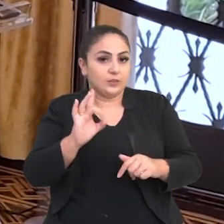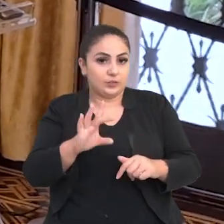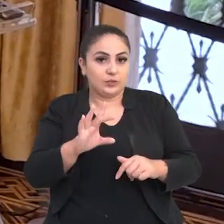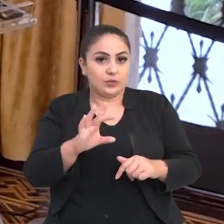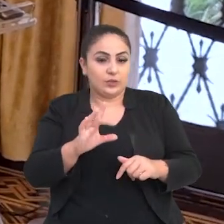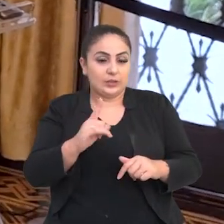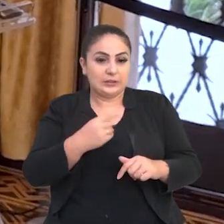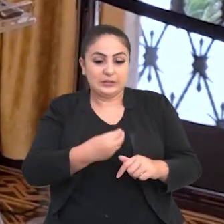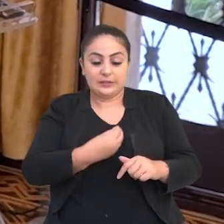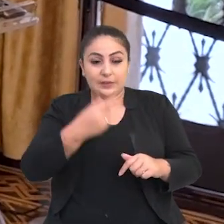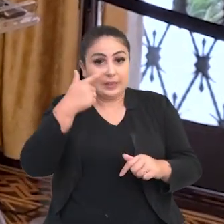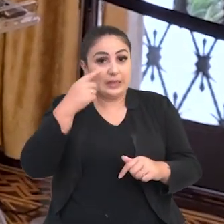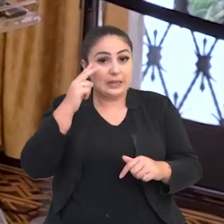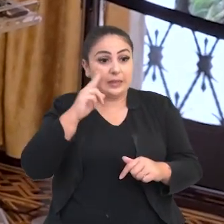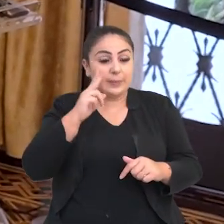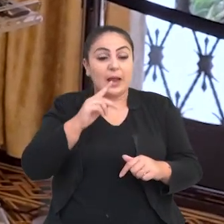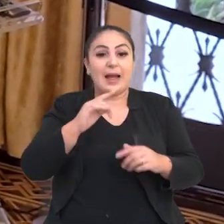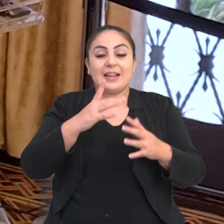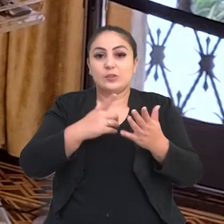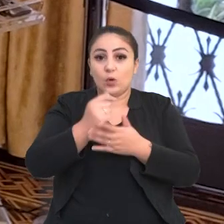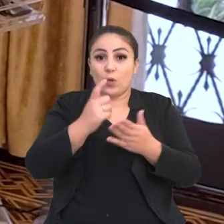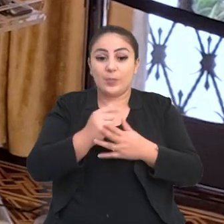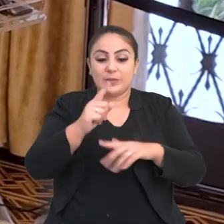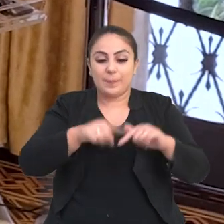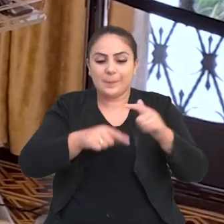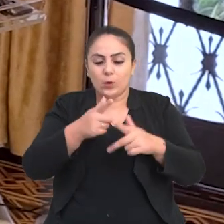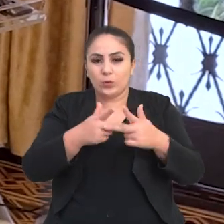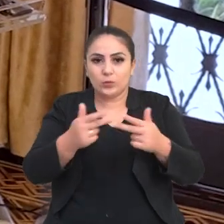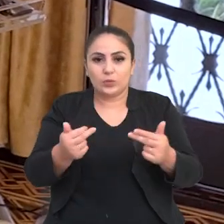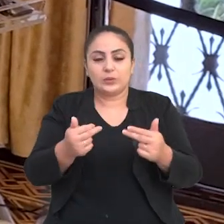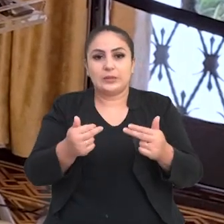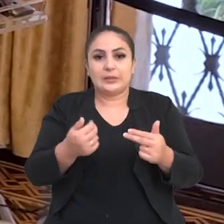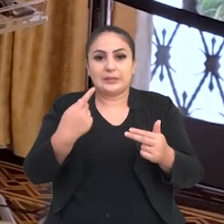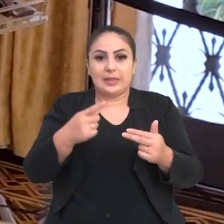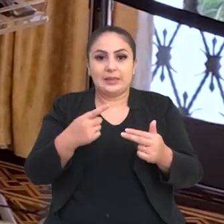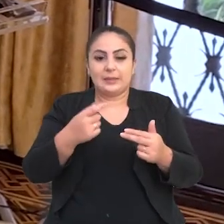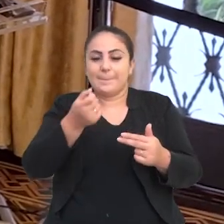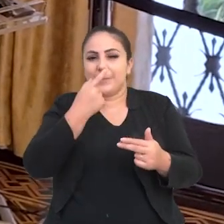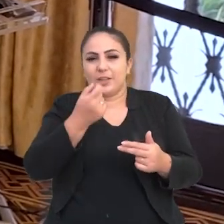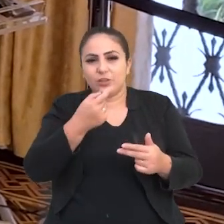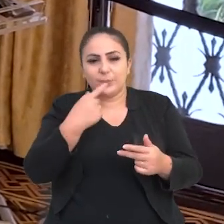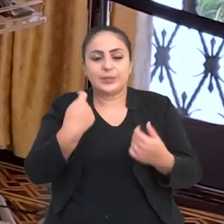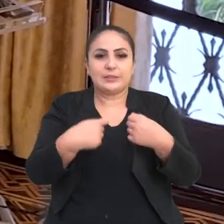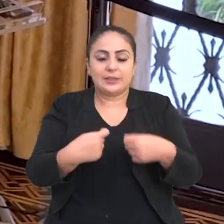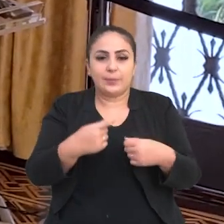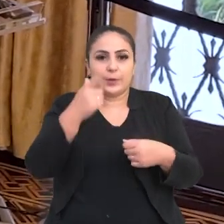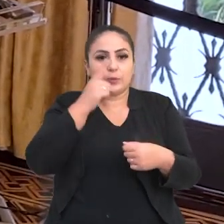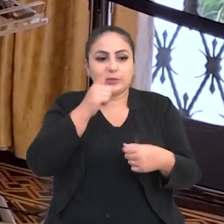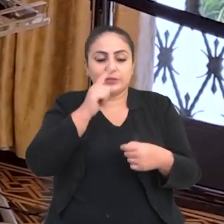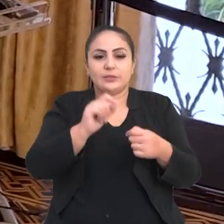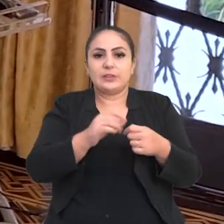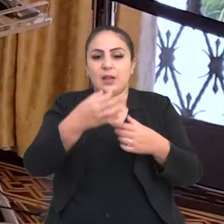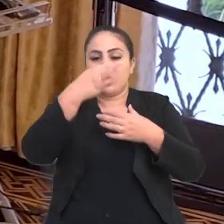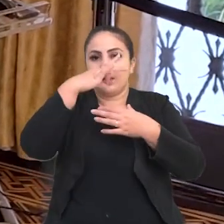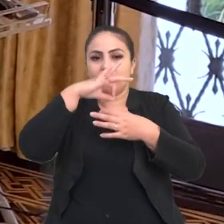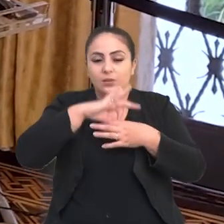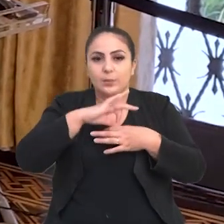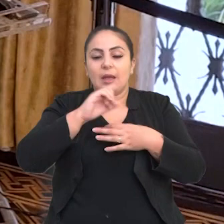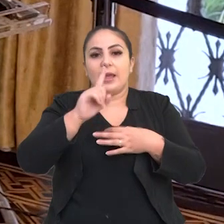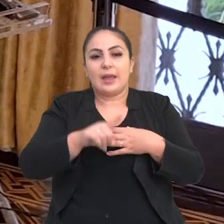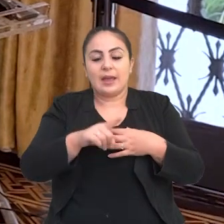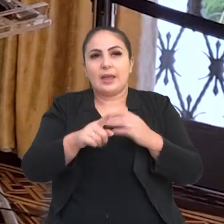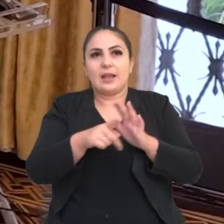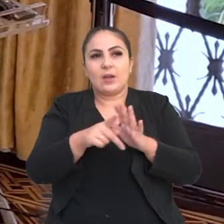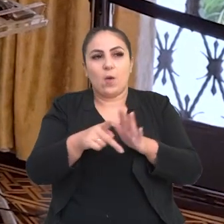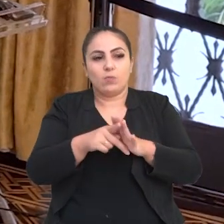né, apenas para repisar, as compras de insumos daqueles medicamentos que são necessários para fazer a